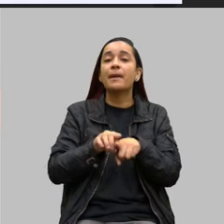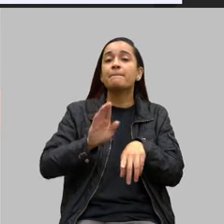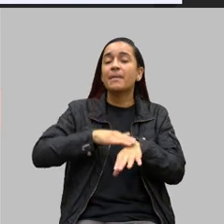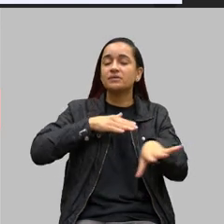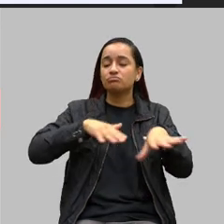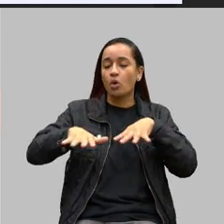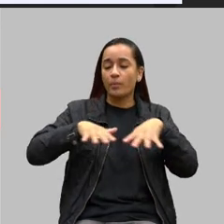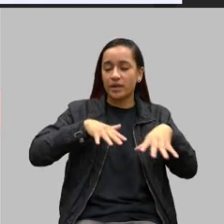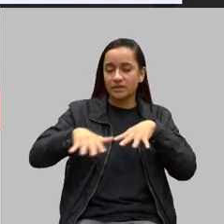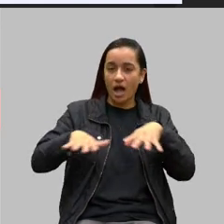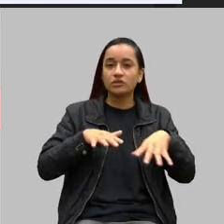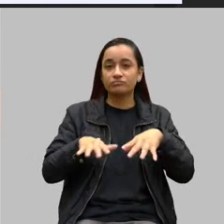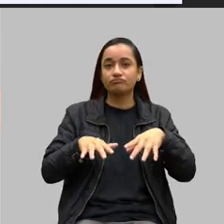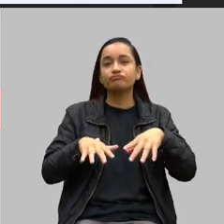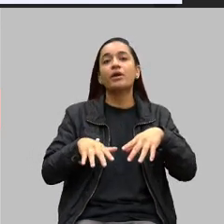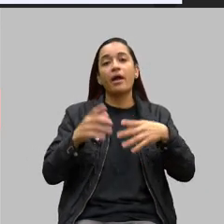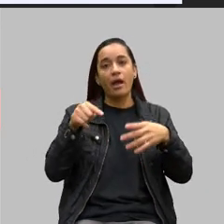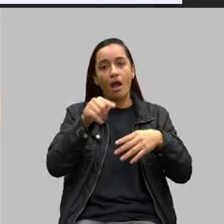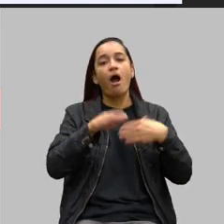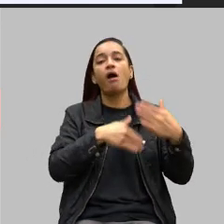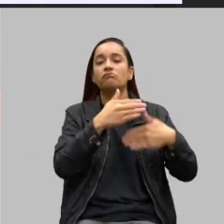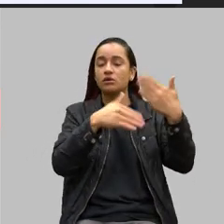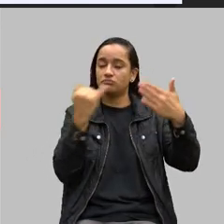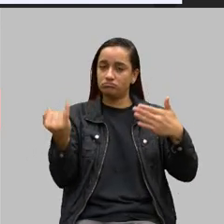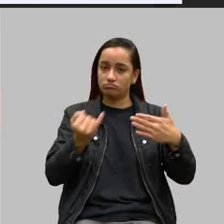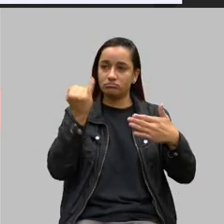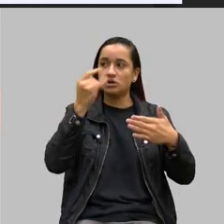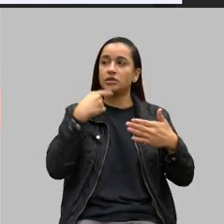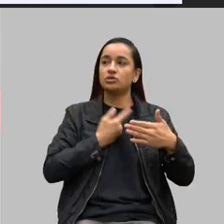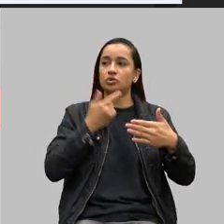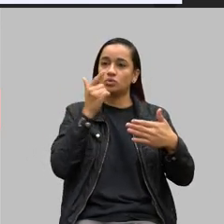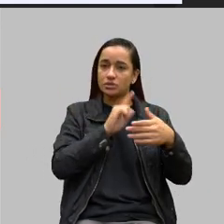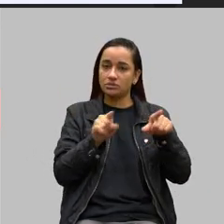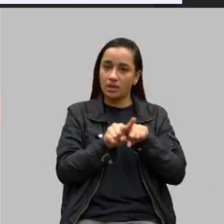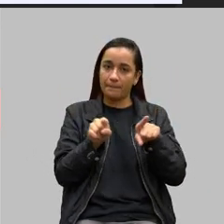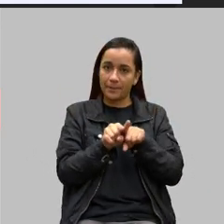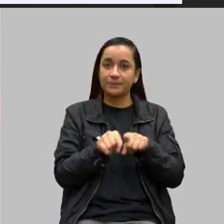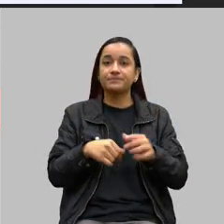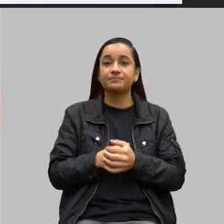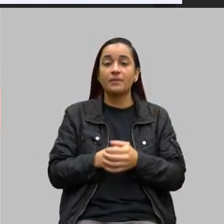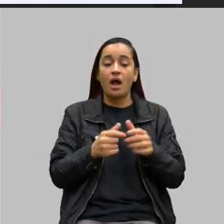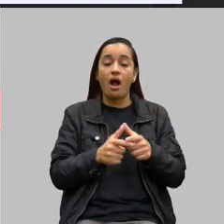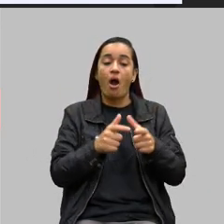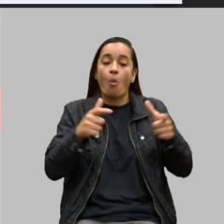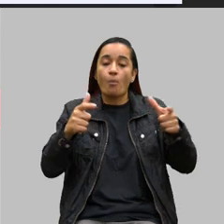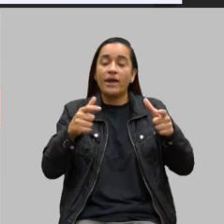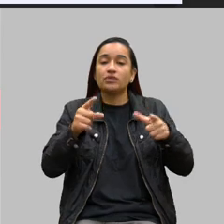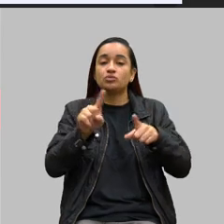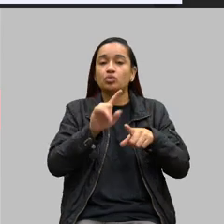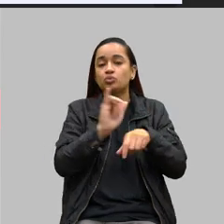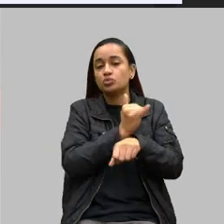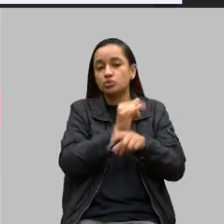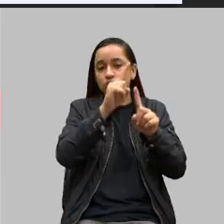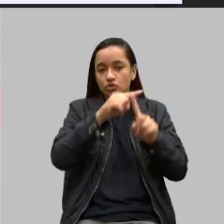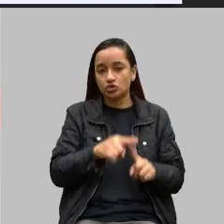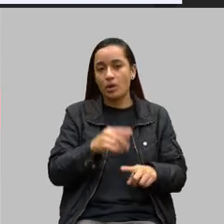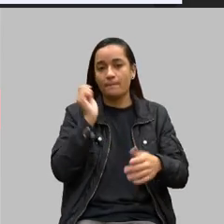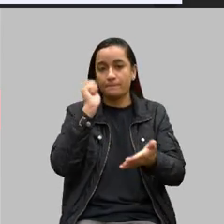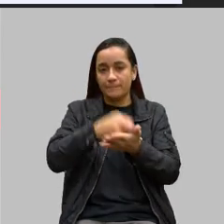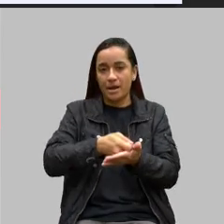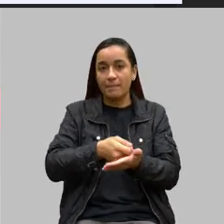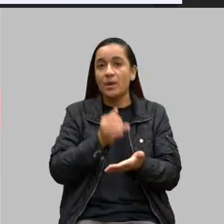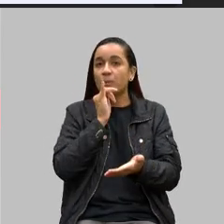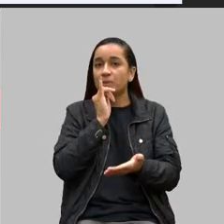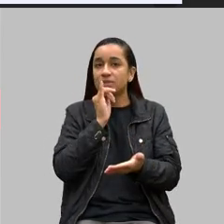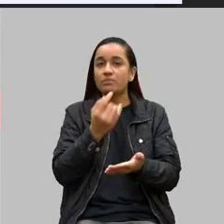né então é é um avanço importante que a gente tá trazendo também ampliando os meios de pagamento né algum tempo atrás você passava